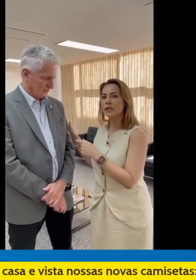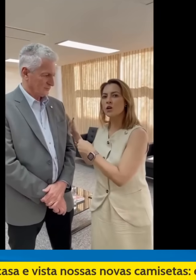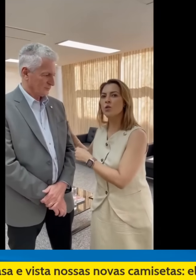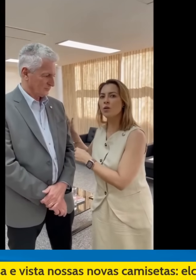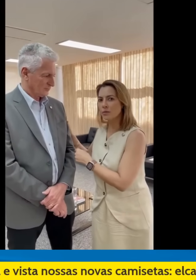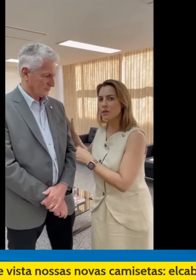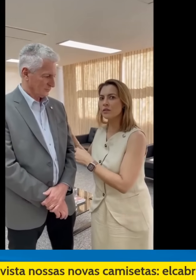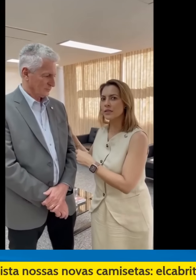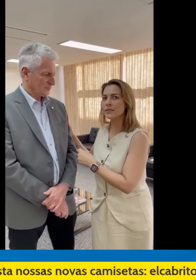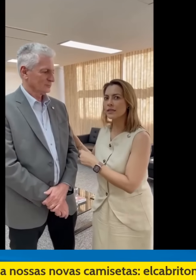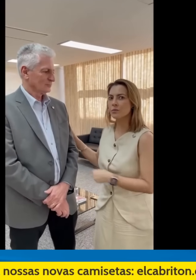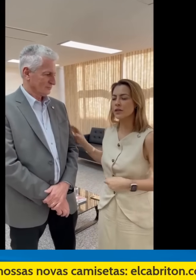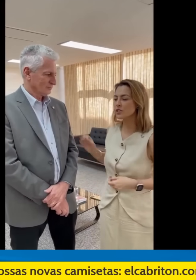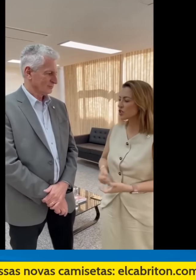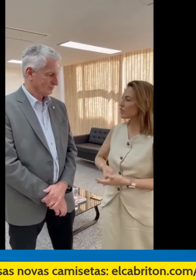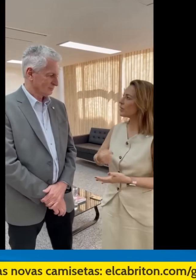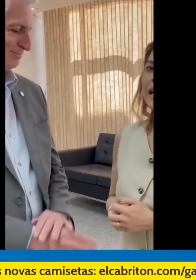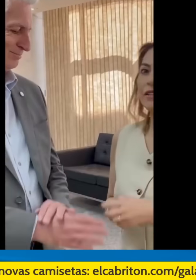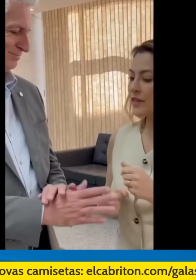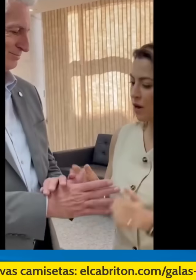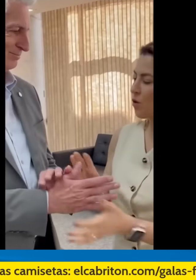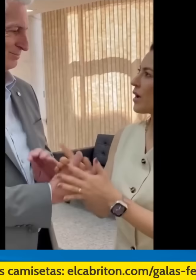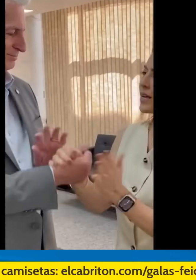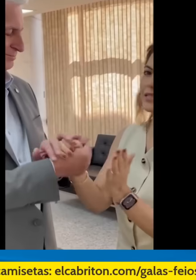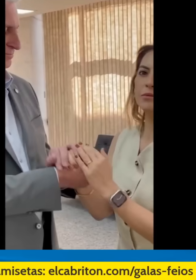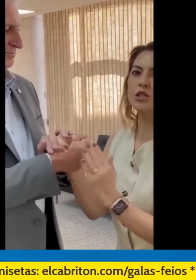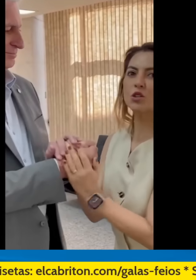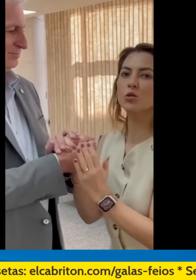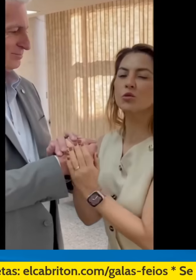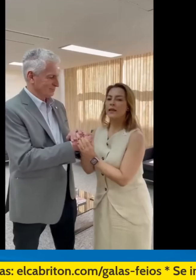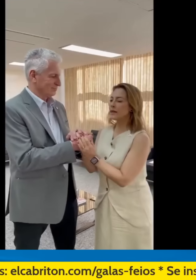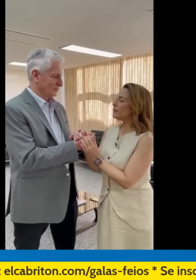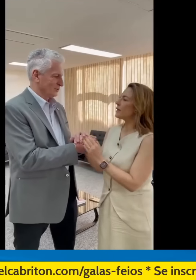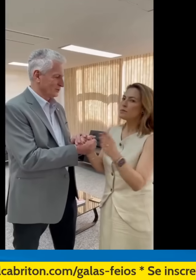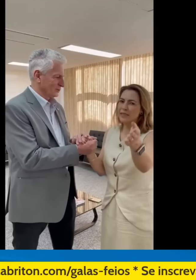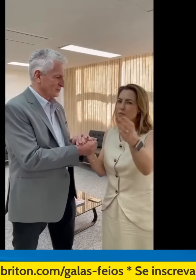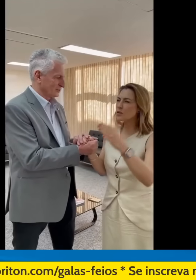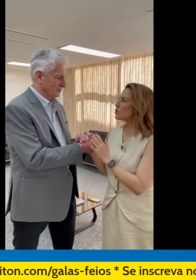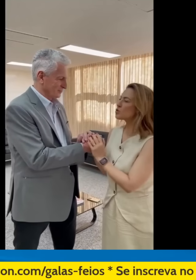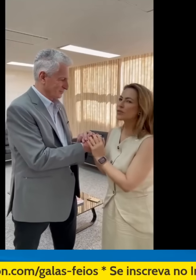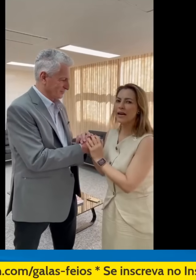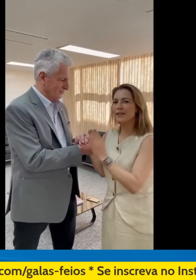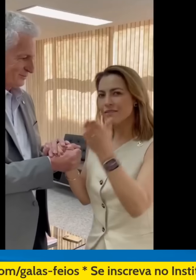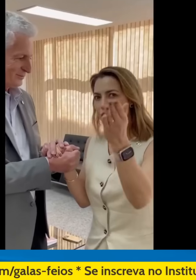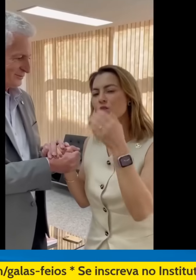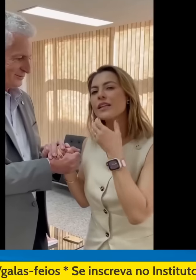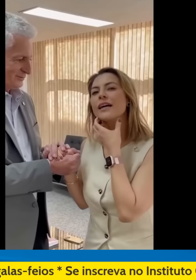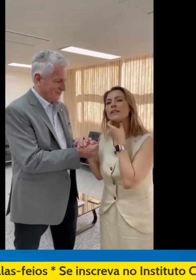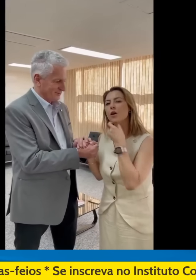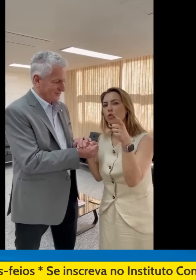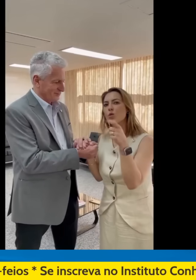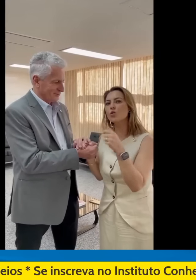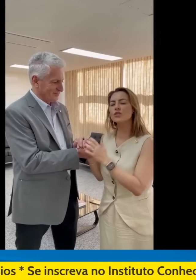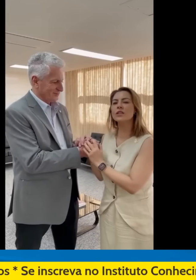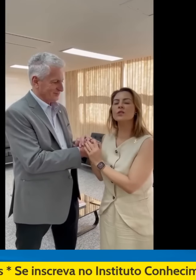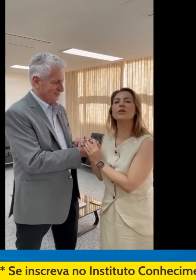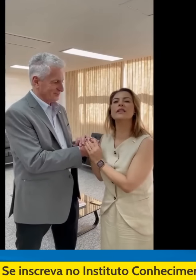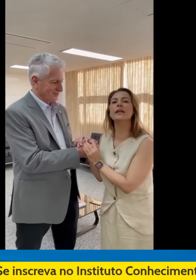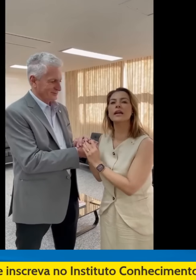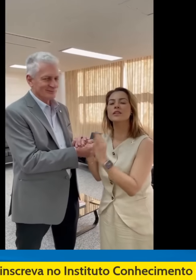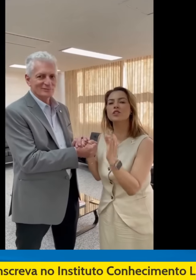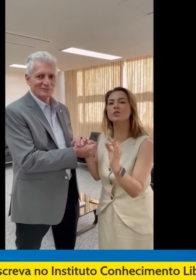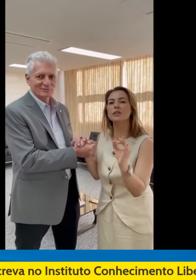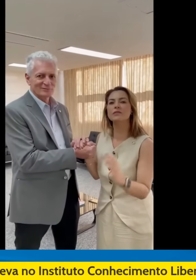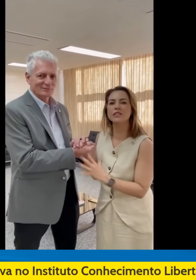sentido entendeu É tem uma galera aqui me questionando como é que eu posso é que ela é só uma branca que